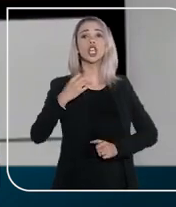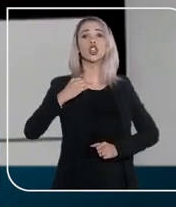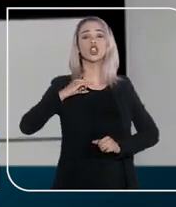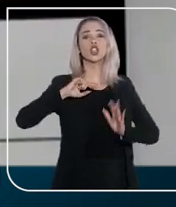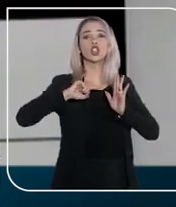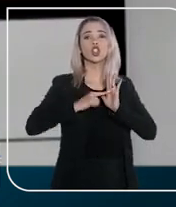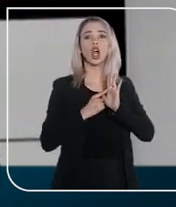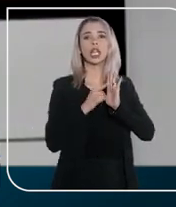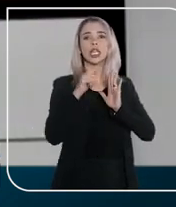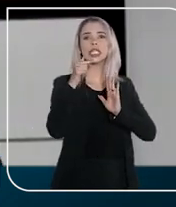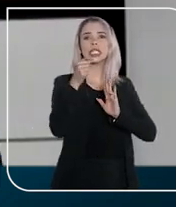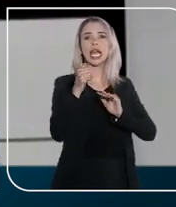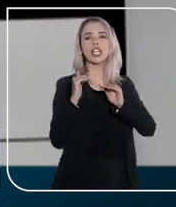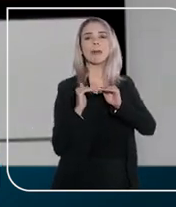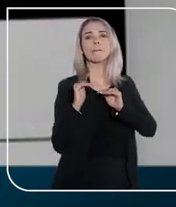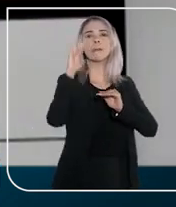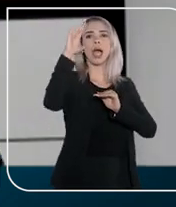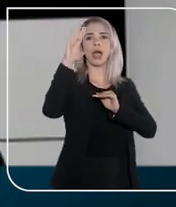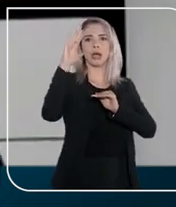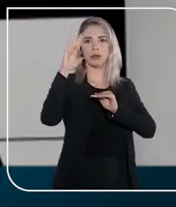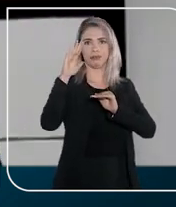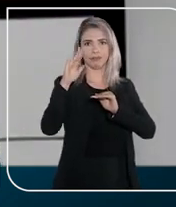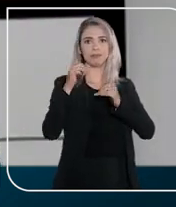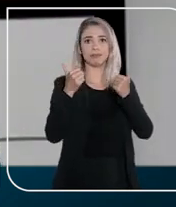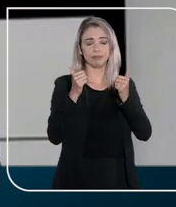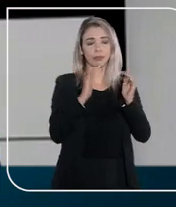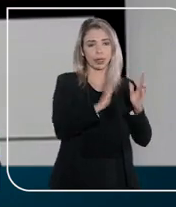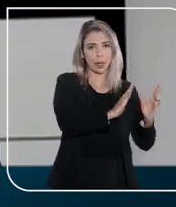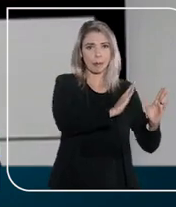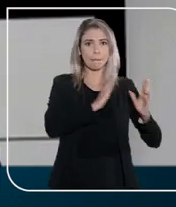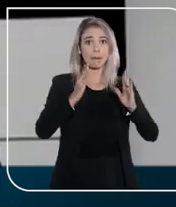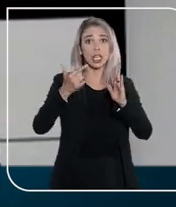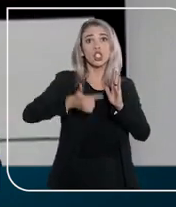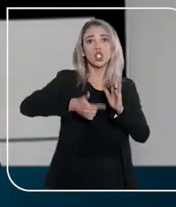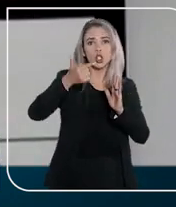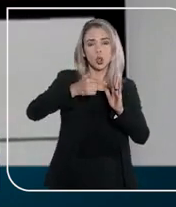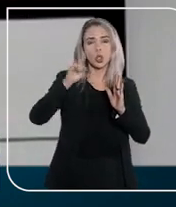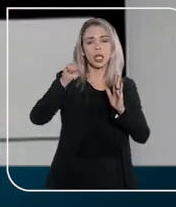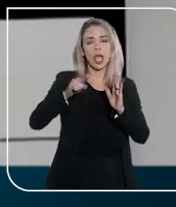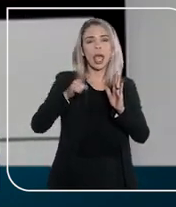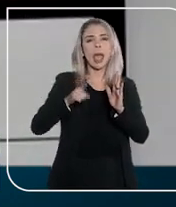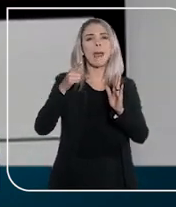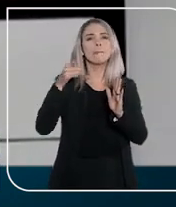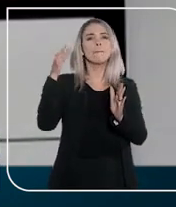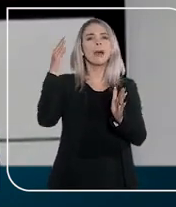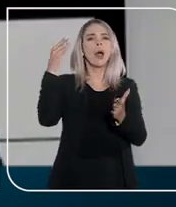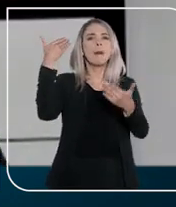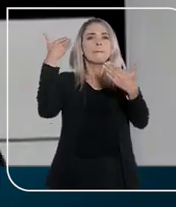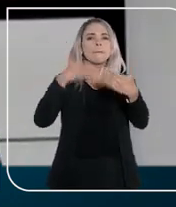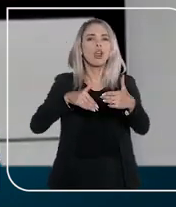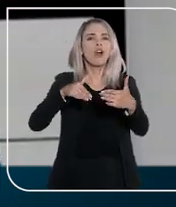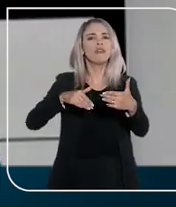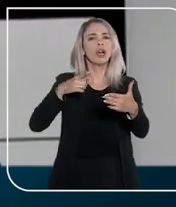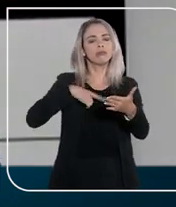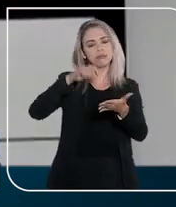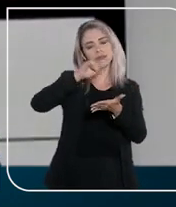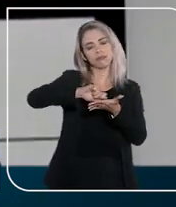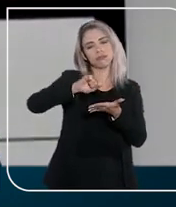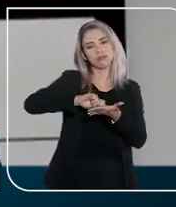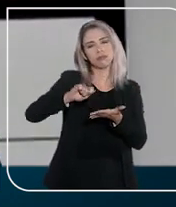7. Imagina que a segunda etapa deste concurso público seria uma prova discursiva, talvez com uma